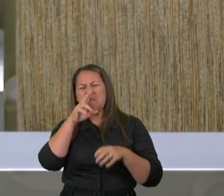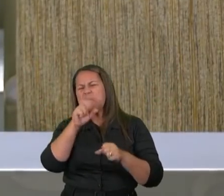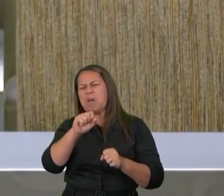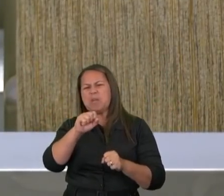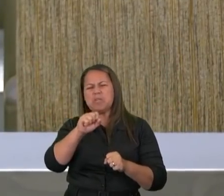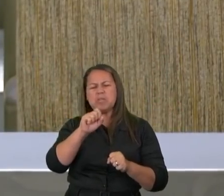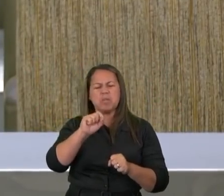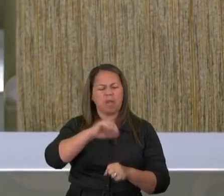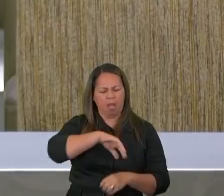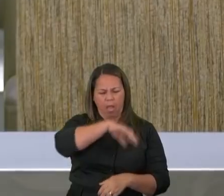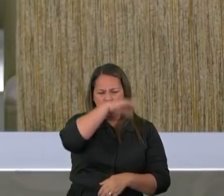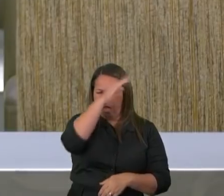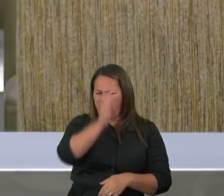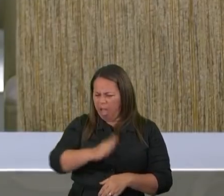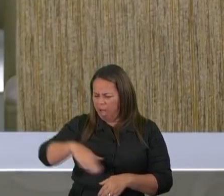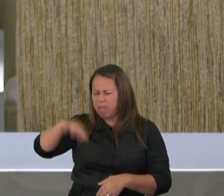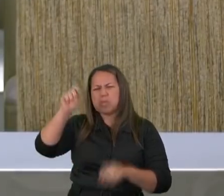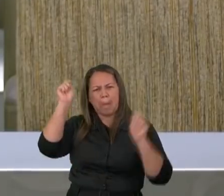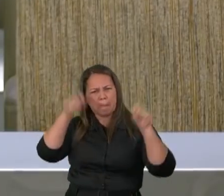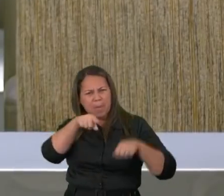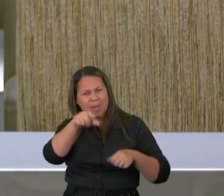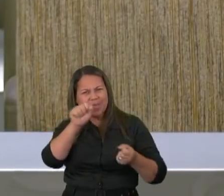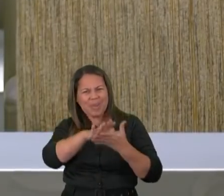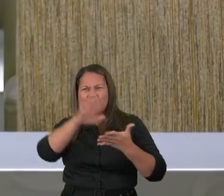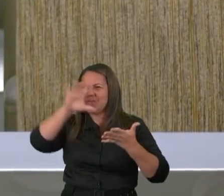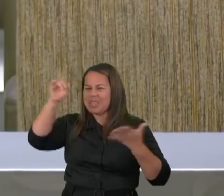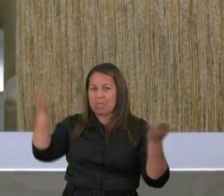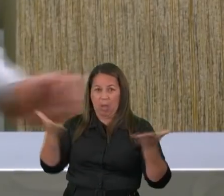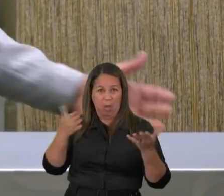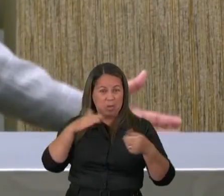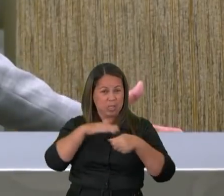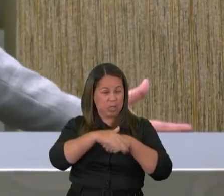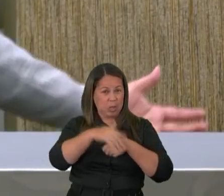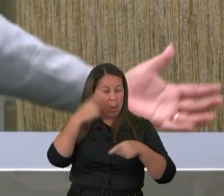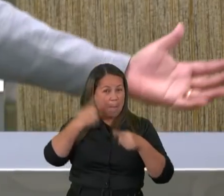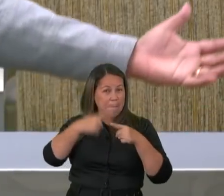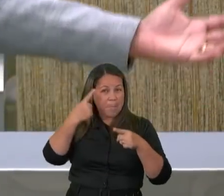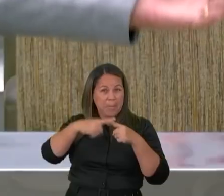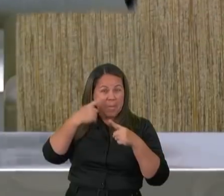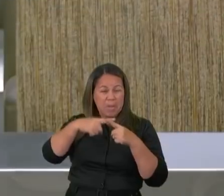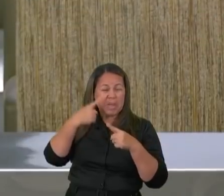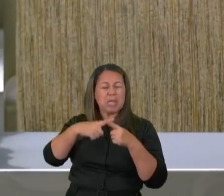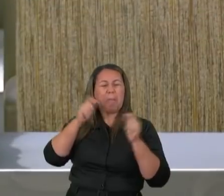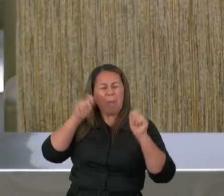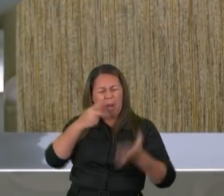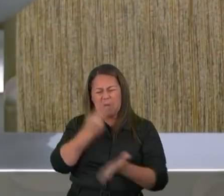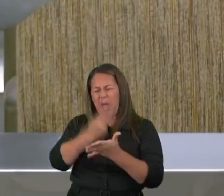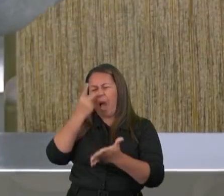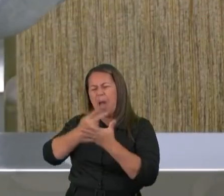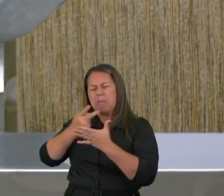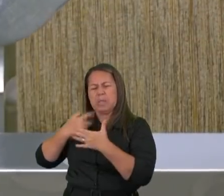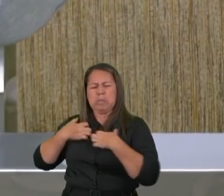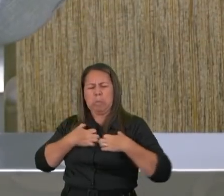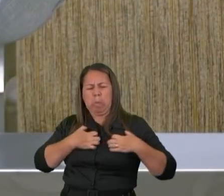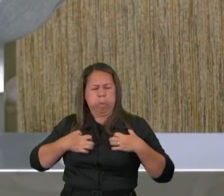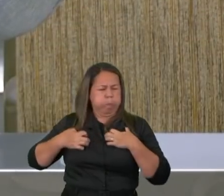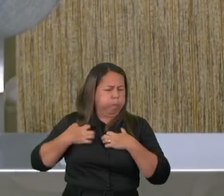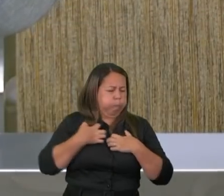do mar. Você pode glorificar a Deus nesta noite, porque os rios levantam as suas ondas.